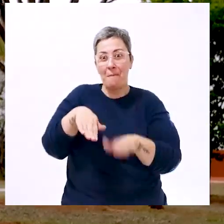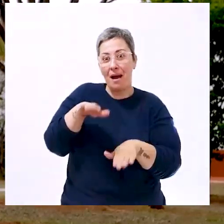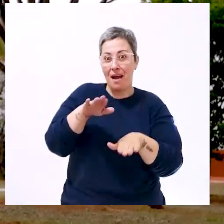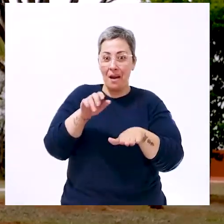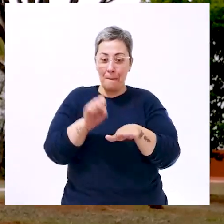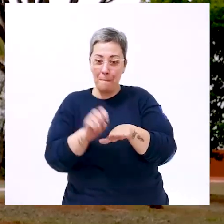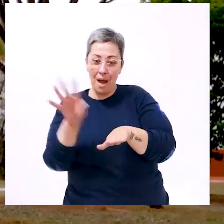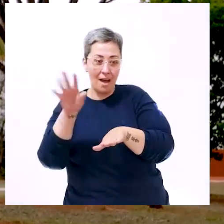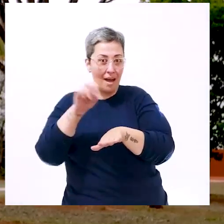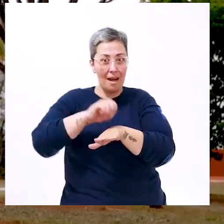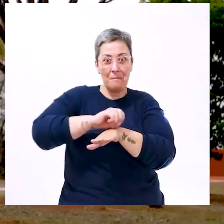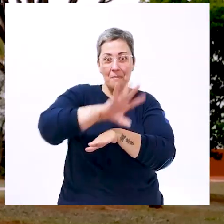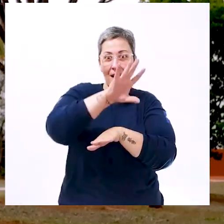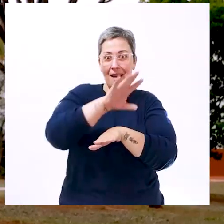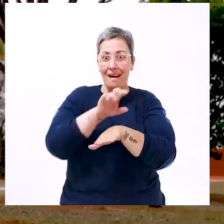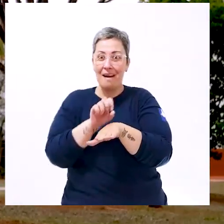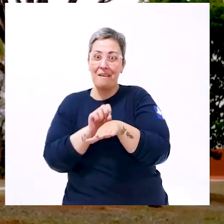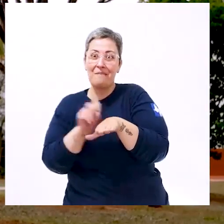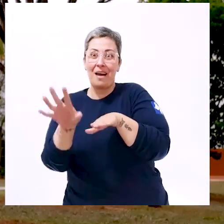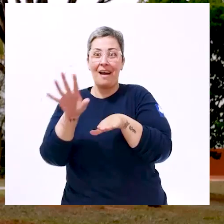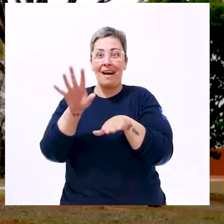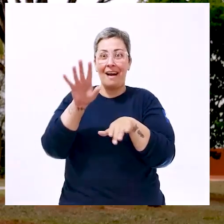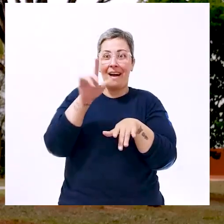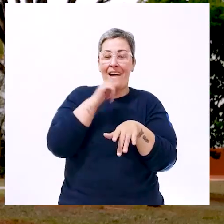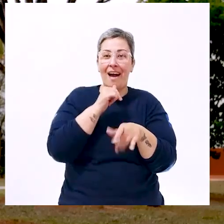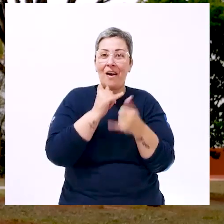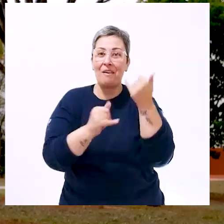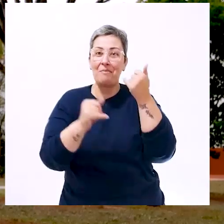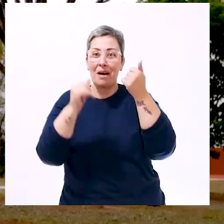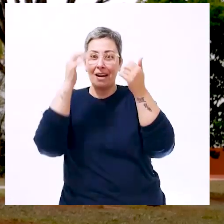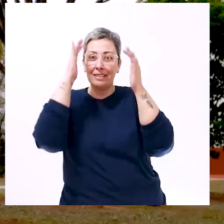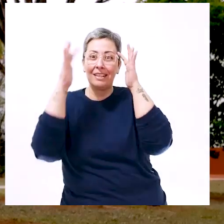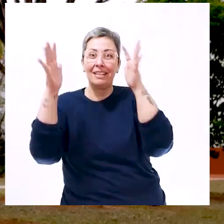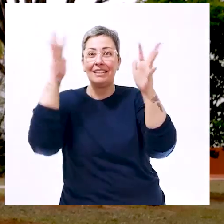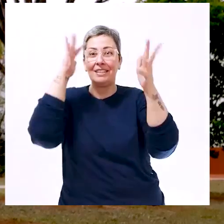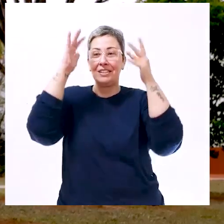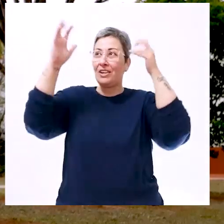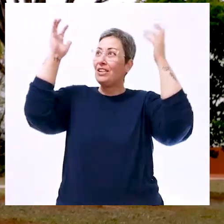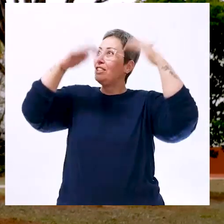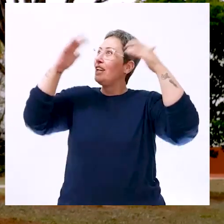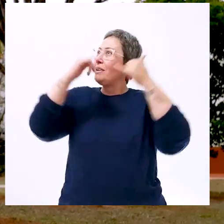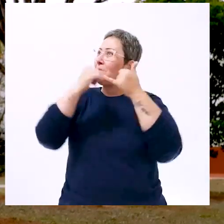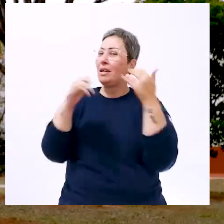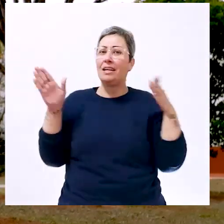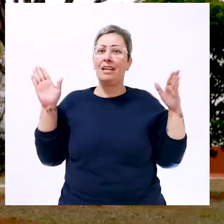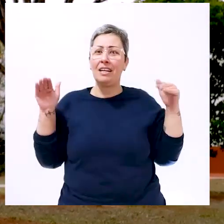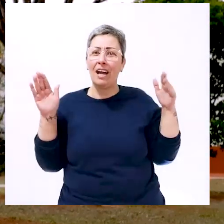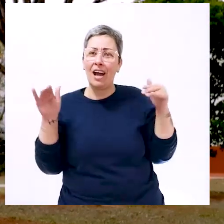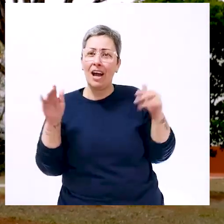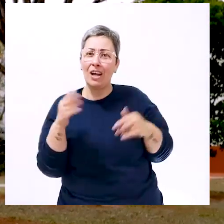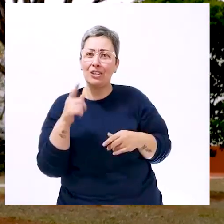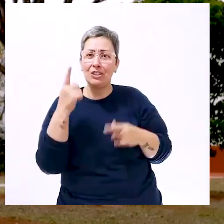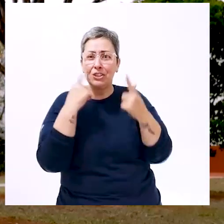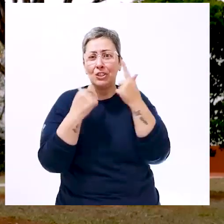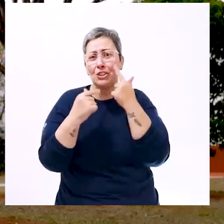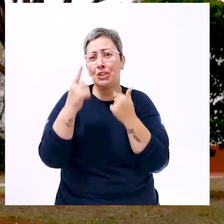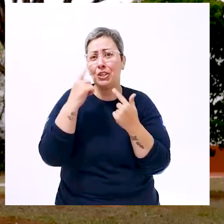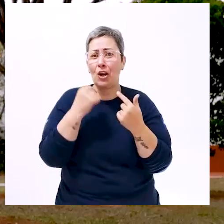pé, o menino espalha poças de pensamentos. Chuva serão anjos que